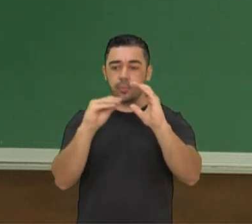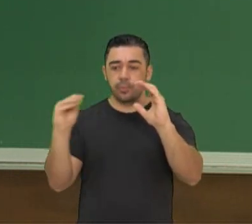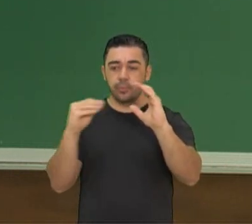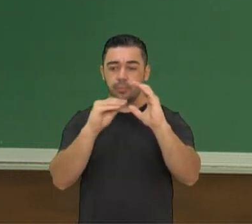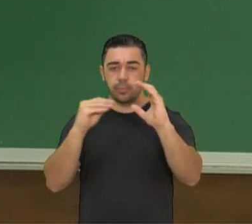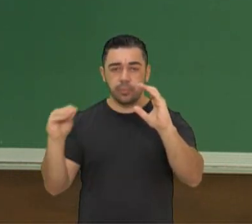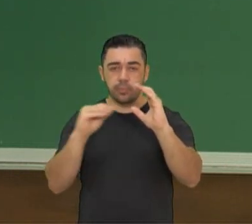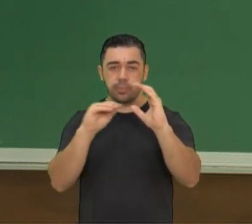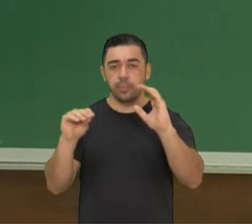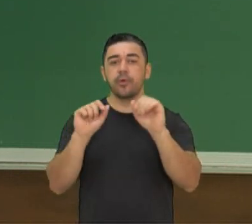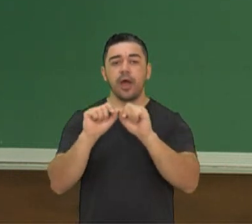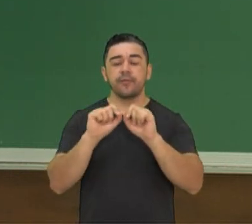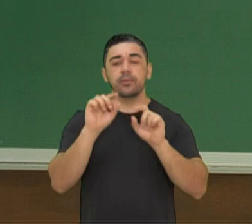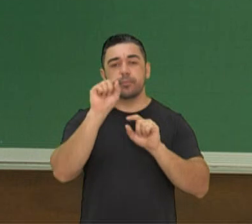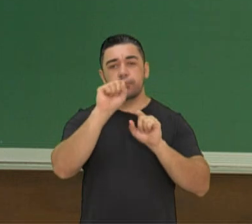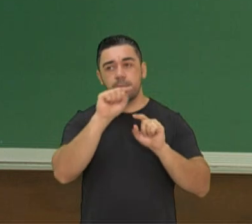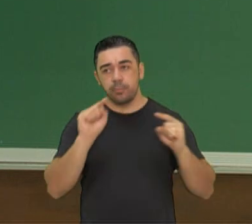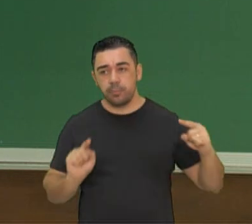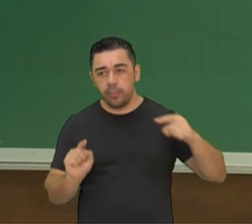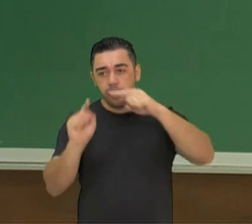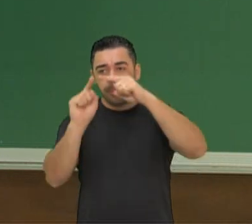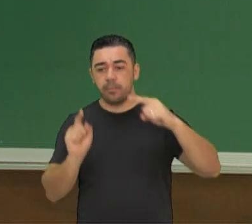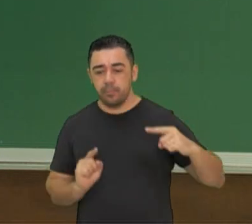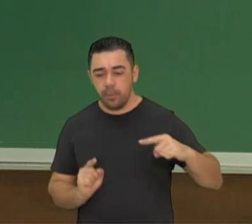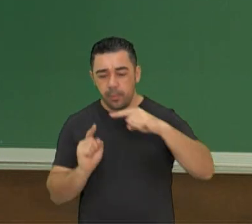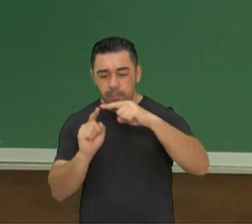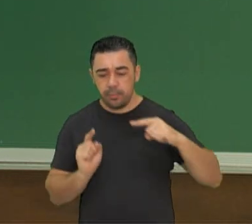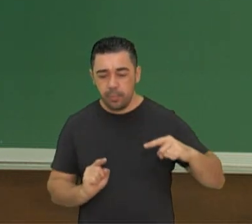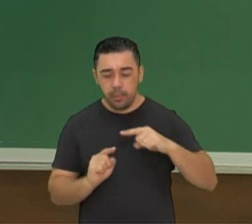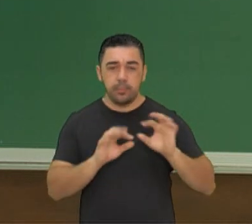cartesiano e ligar com a régua, tá bom? Bem tranquilo.